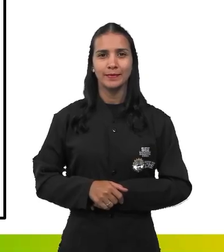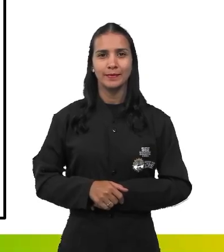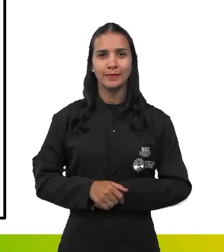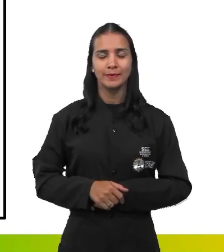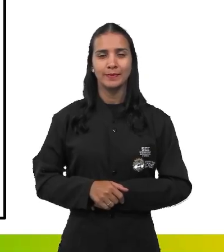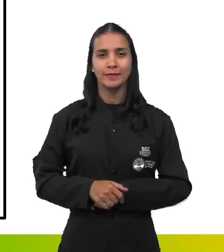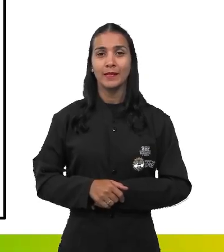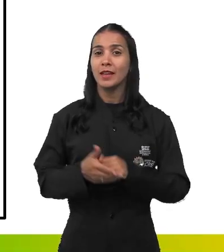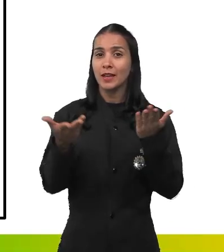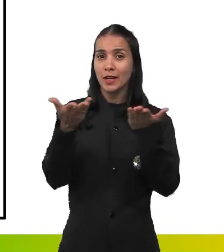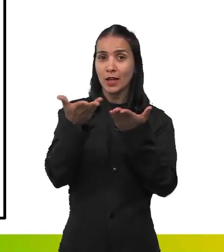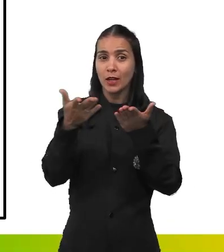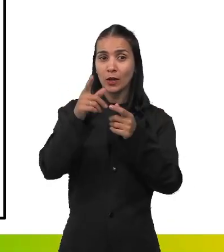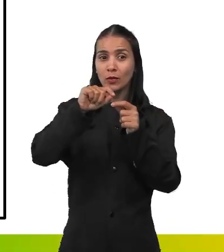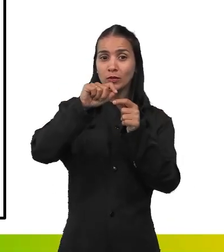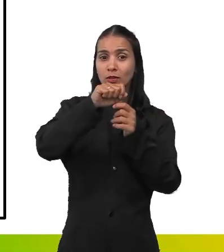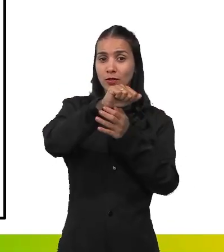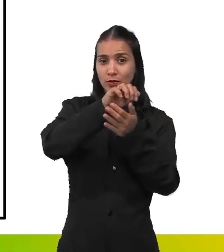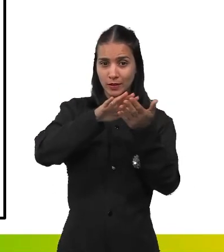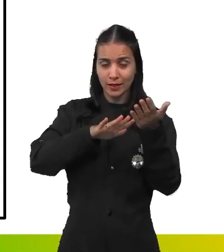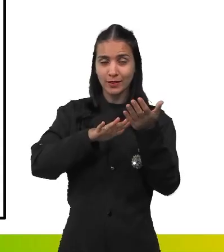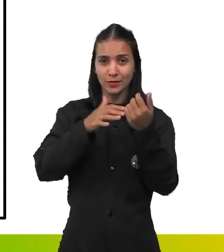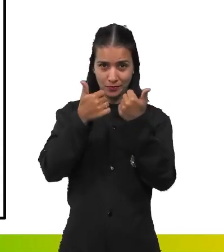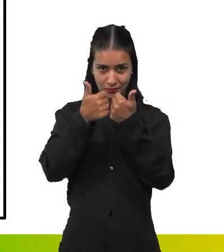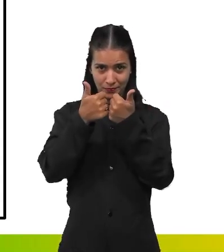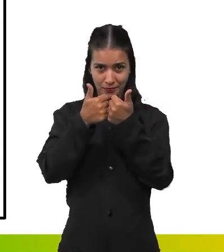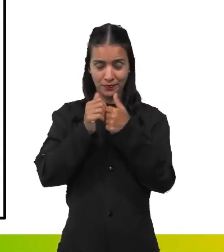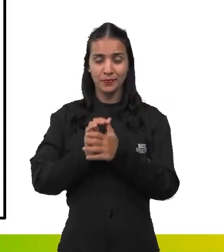Vamos para a nossa atividade, então, correto?